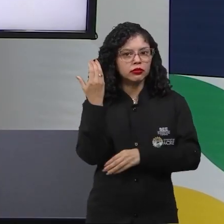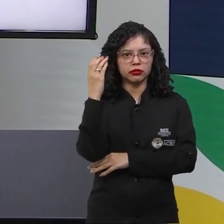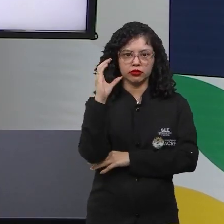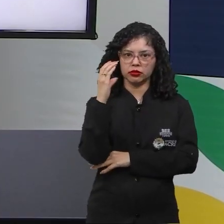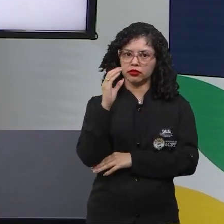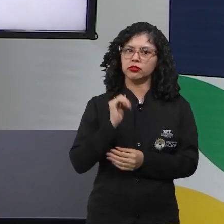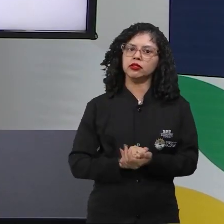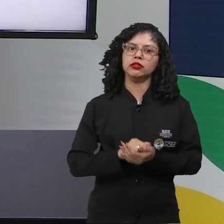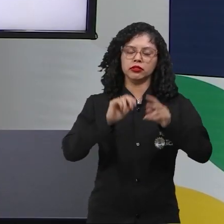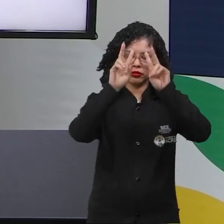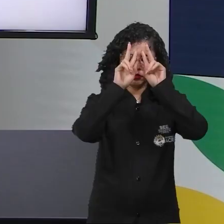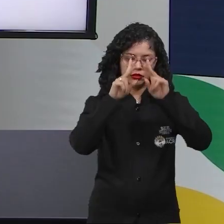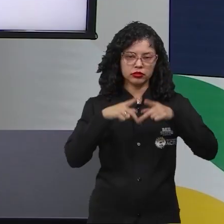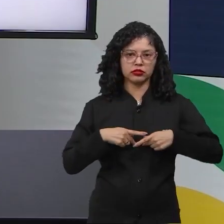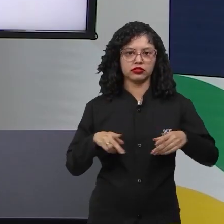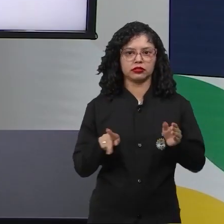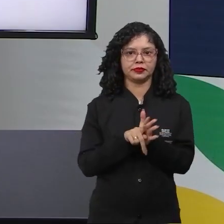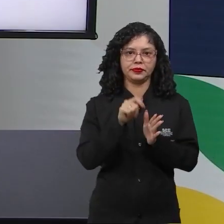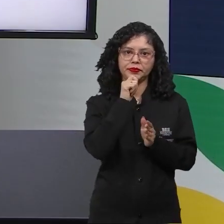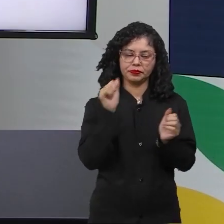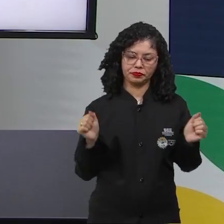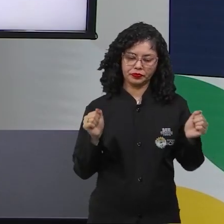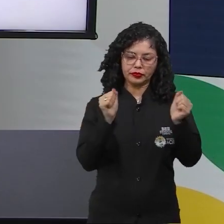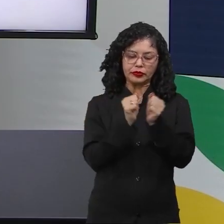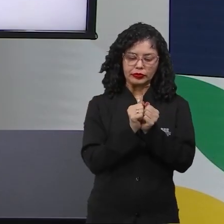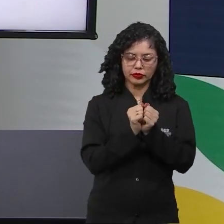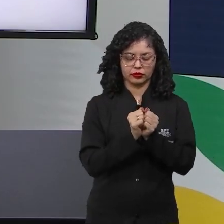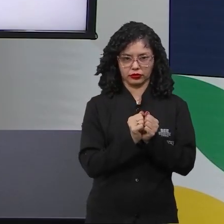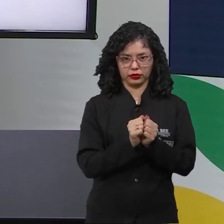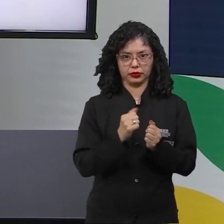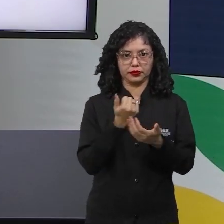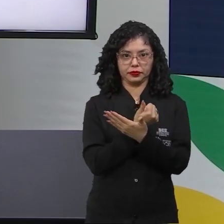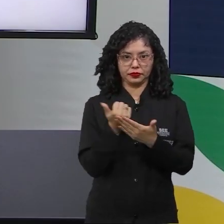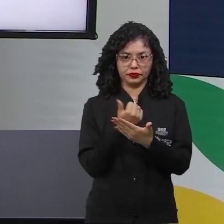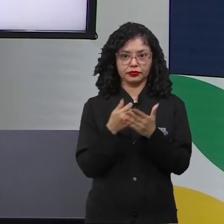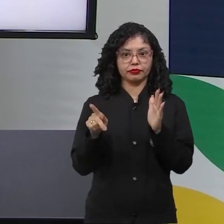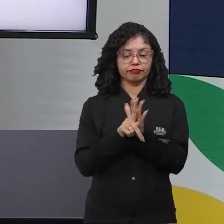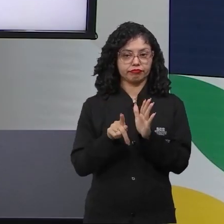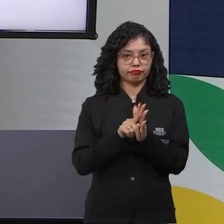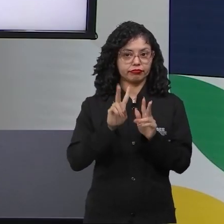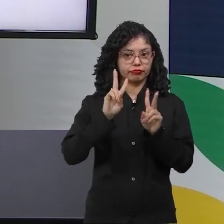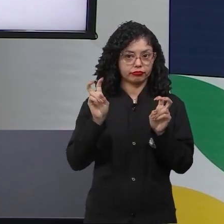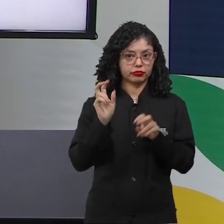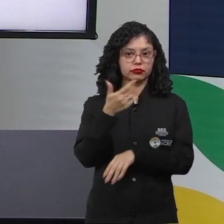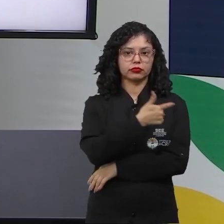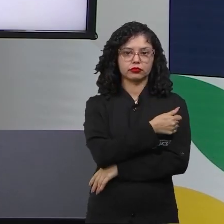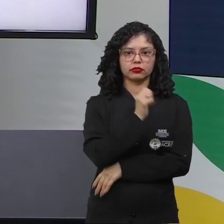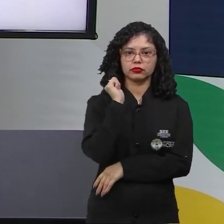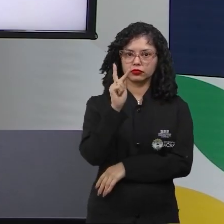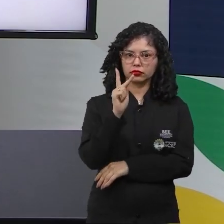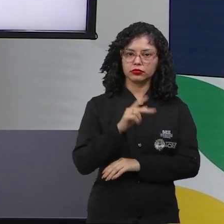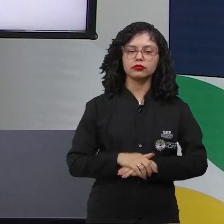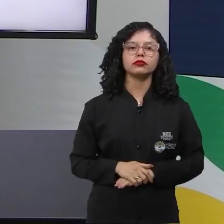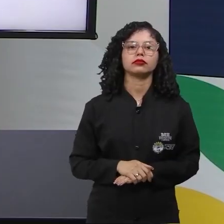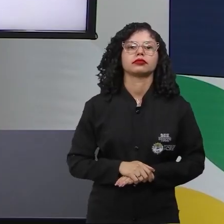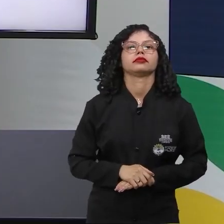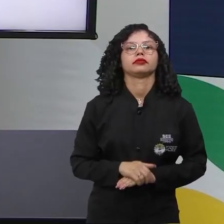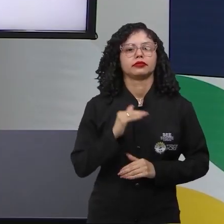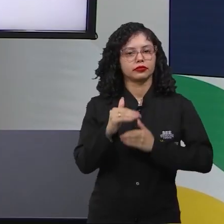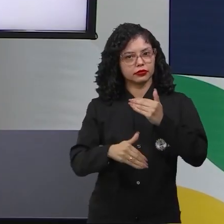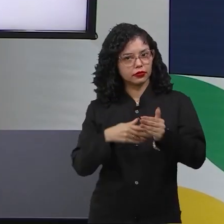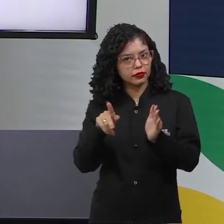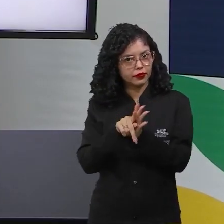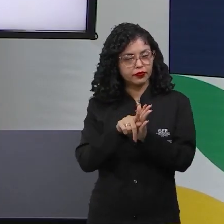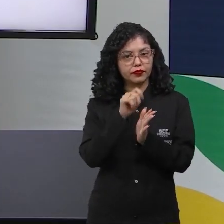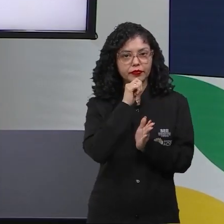ciência, a humanidade, ela se junta quando o assunto é vacina. Tá ok? Então, no decorrer da nossa aula, a